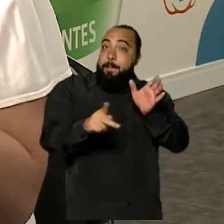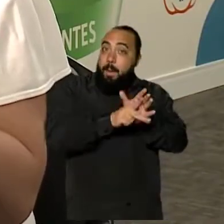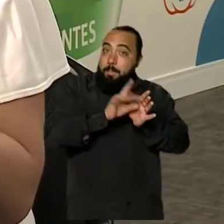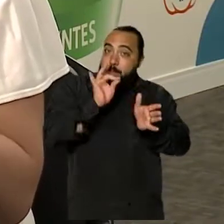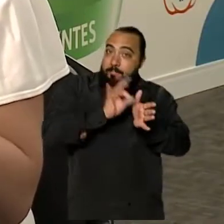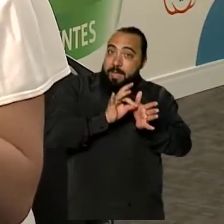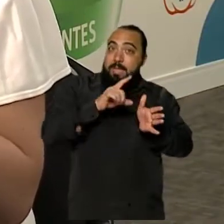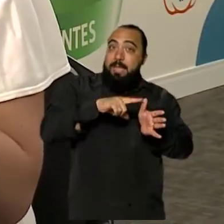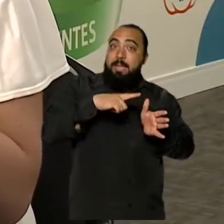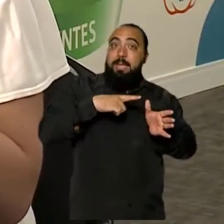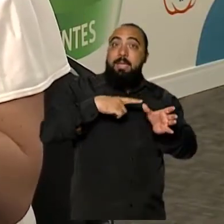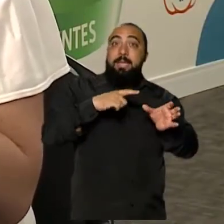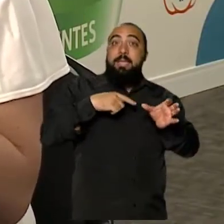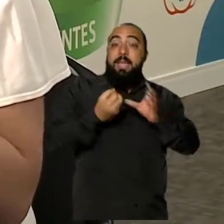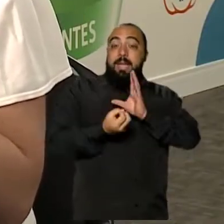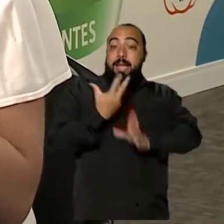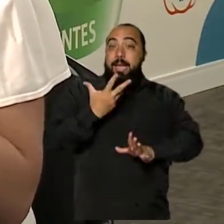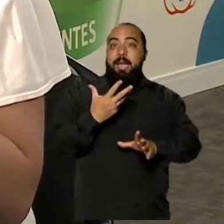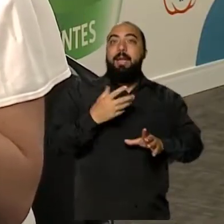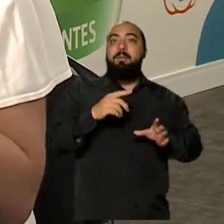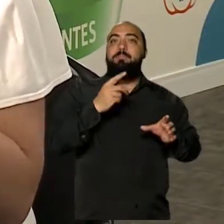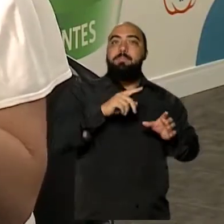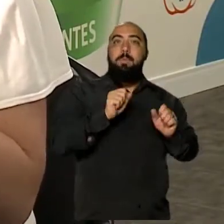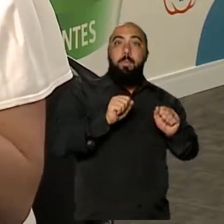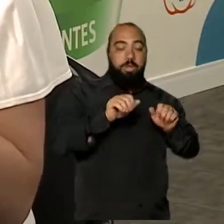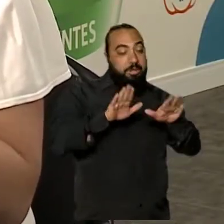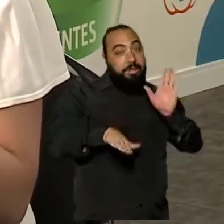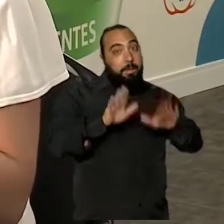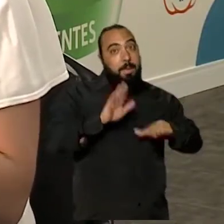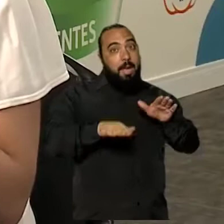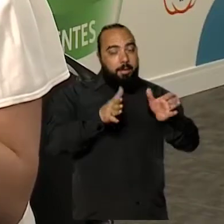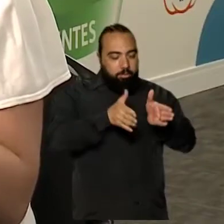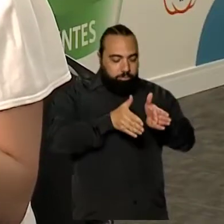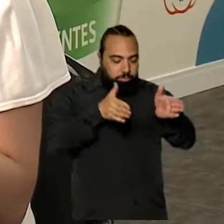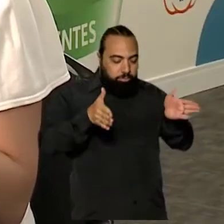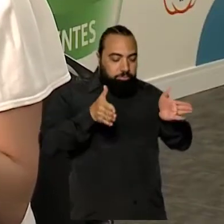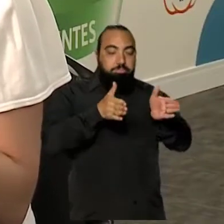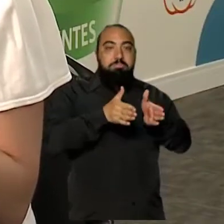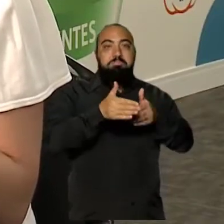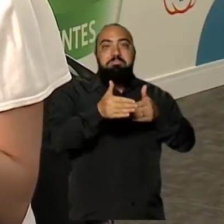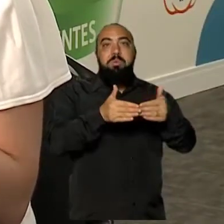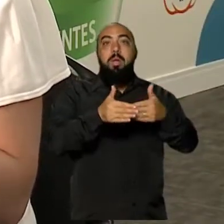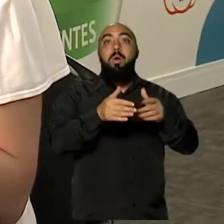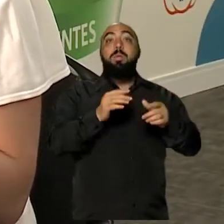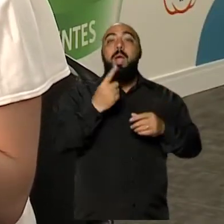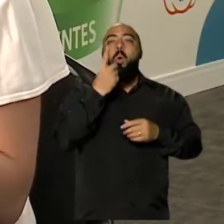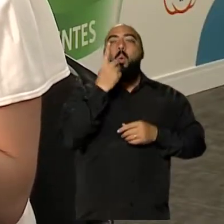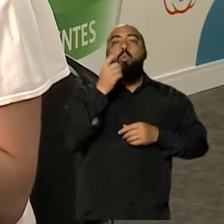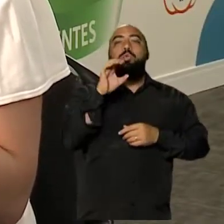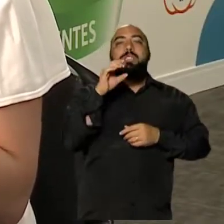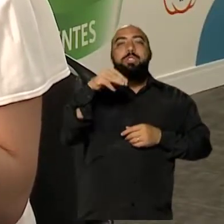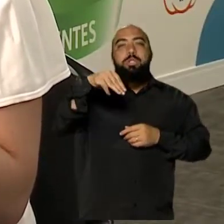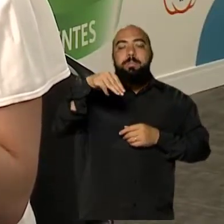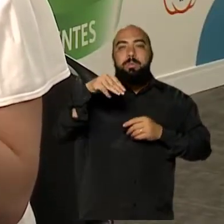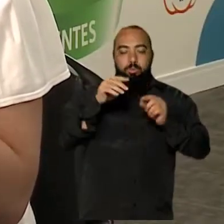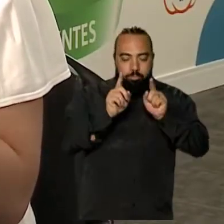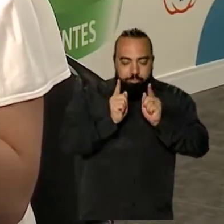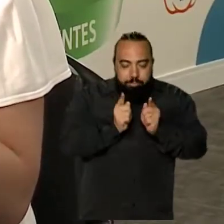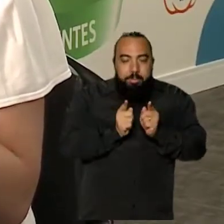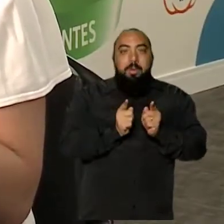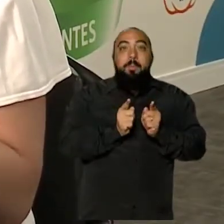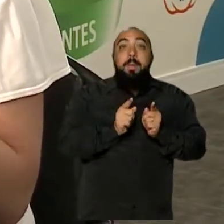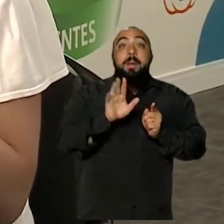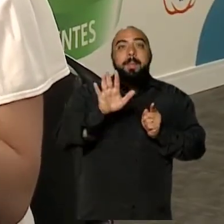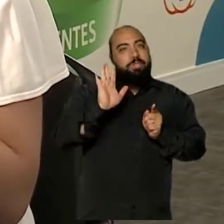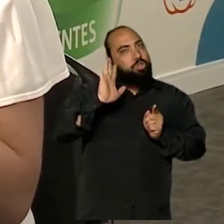em diâmetro. Então, normalmente, o diâmetro obtido é de 1 cm². Então, é um fragmento pequenininho, mas que a